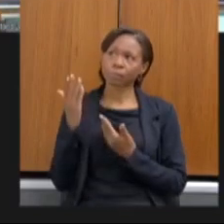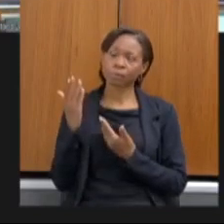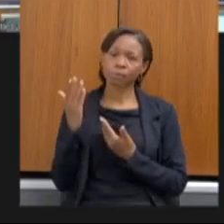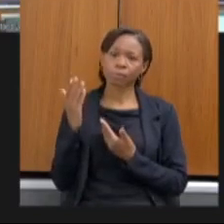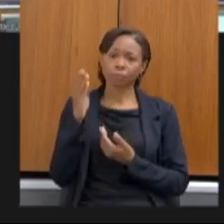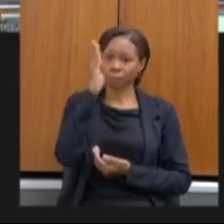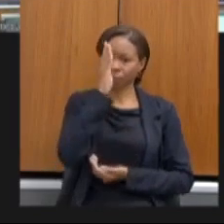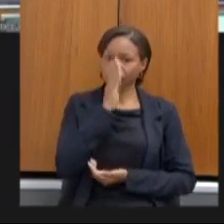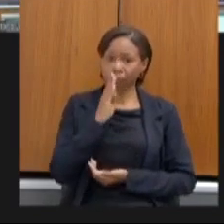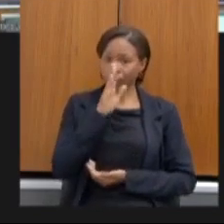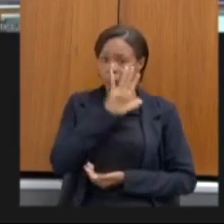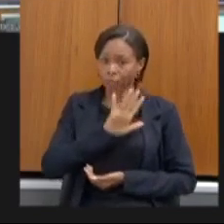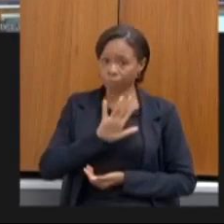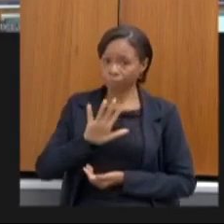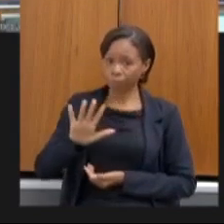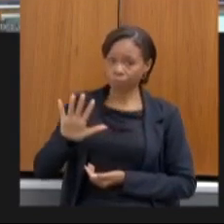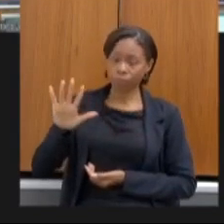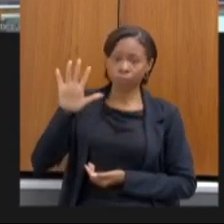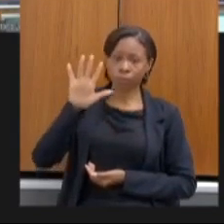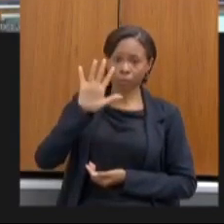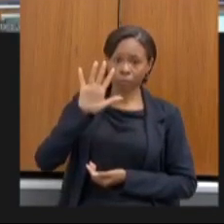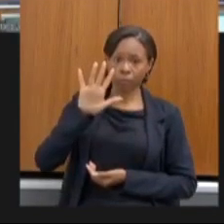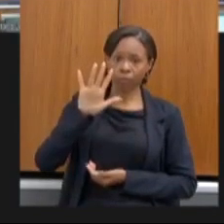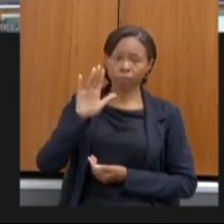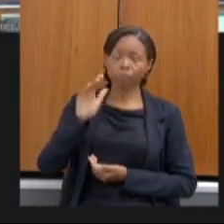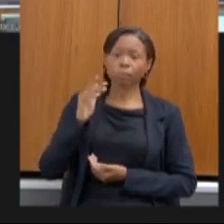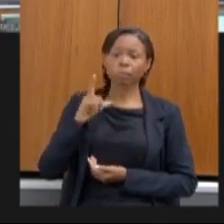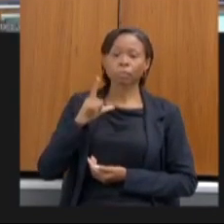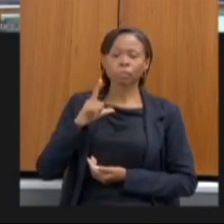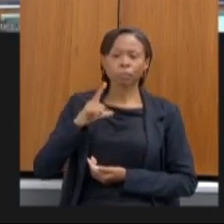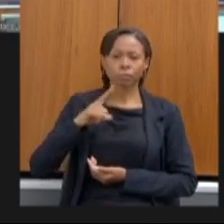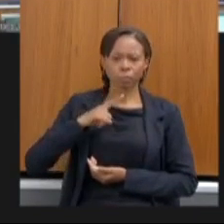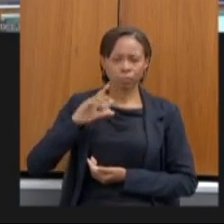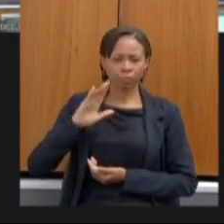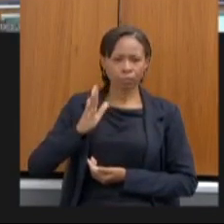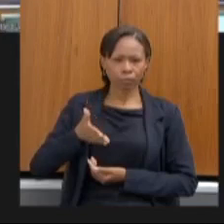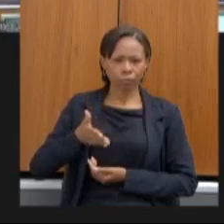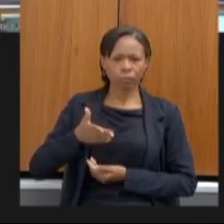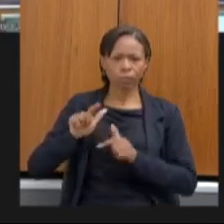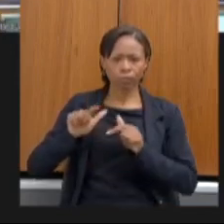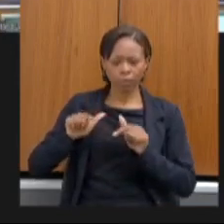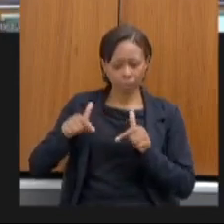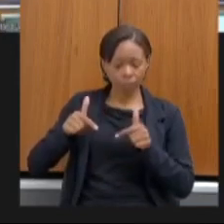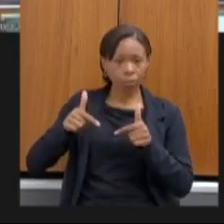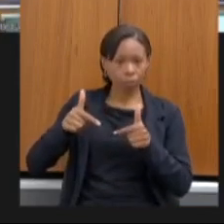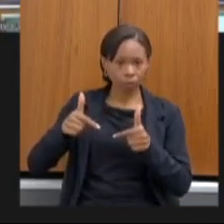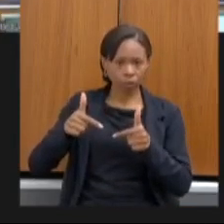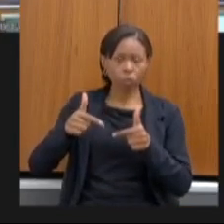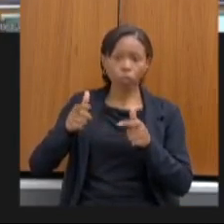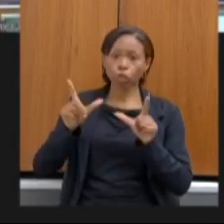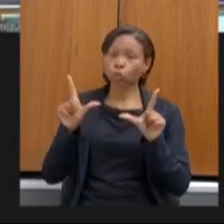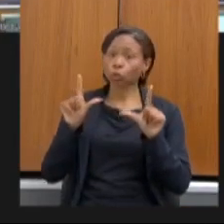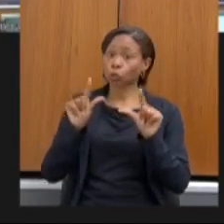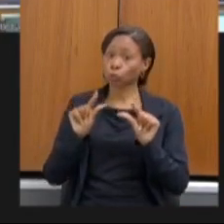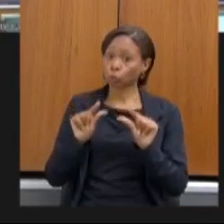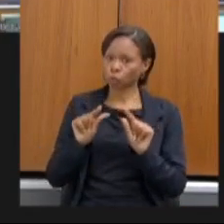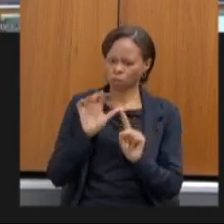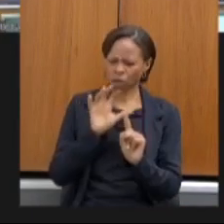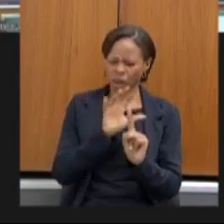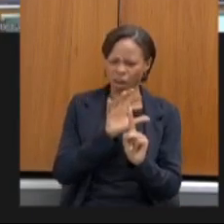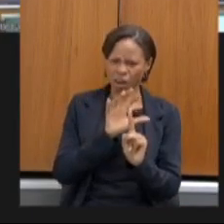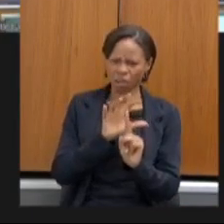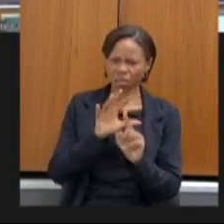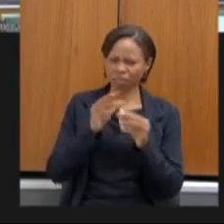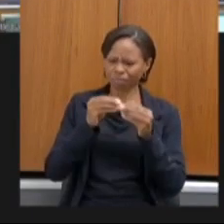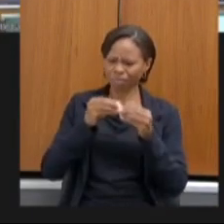internacional nós tivemos como ações né de mitigação dos efeitos do